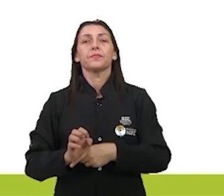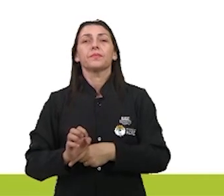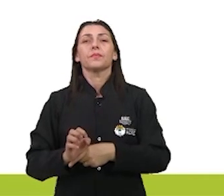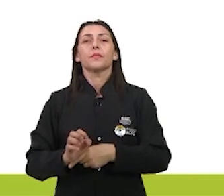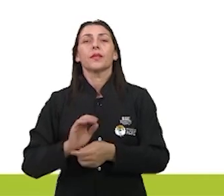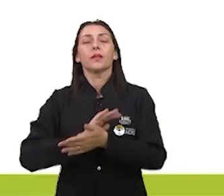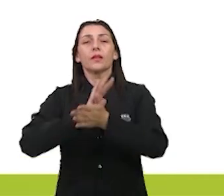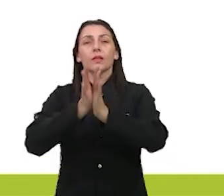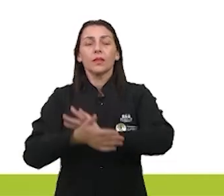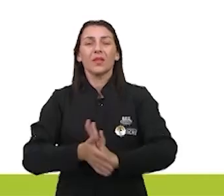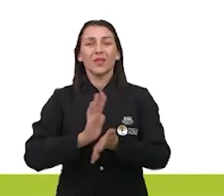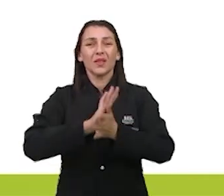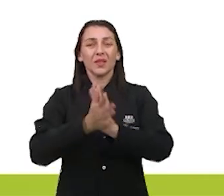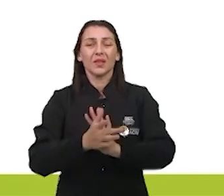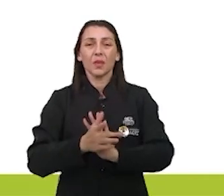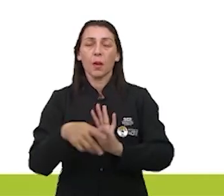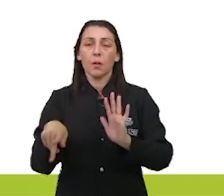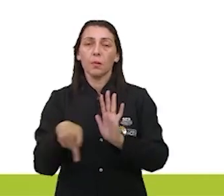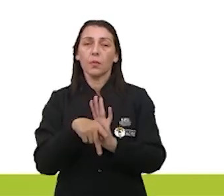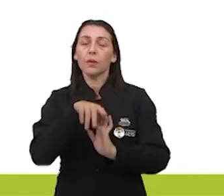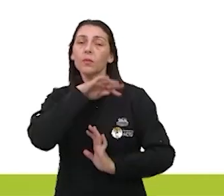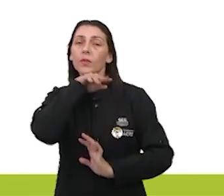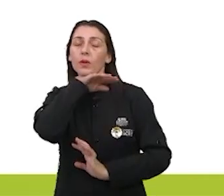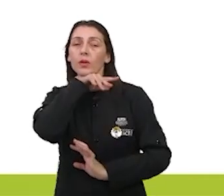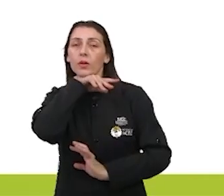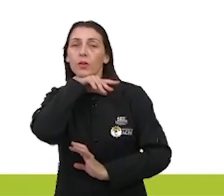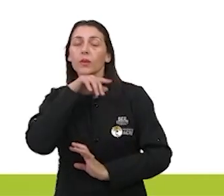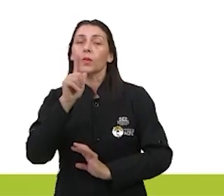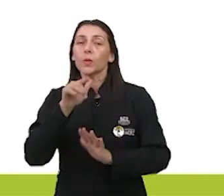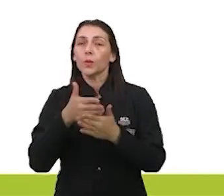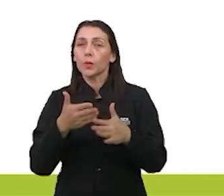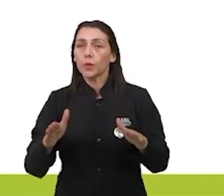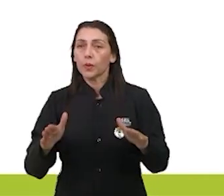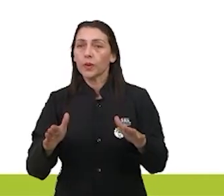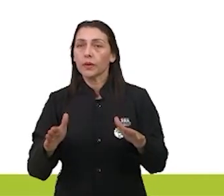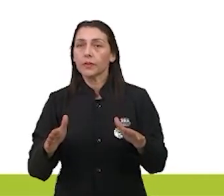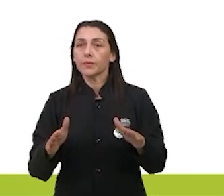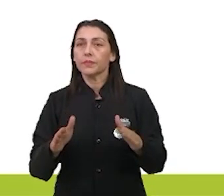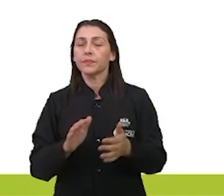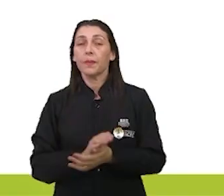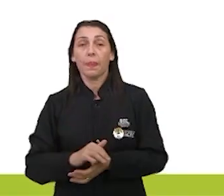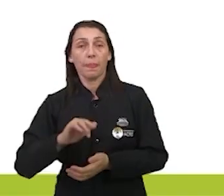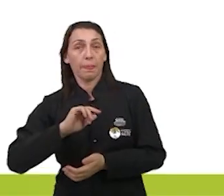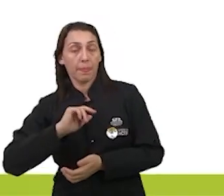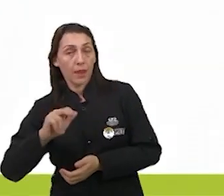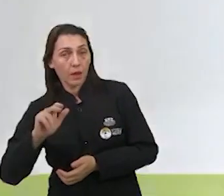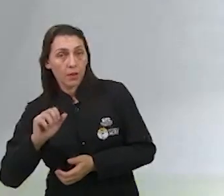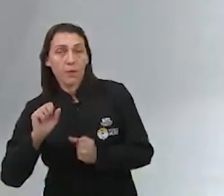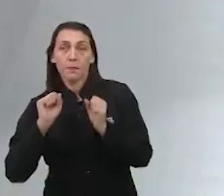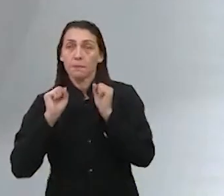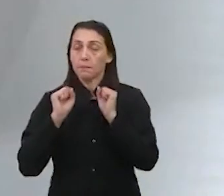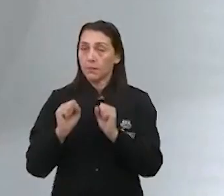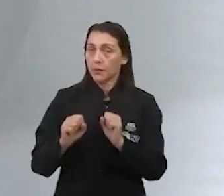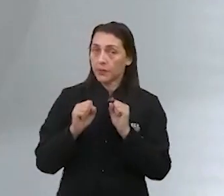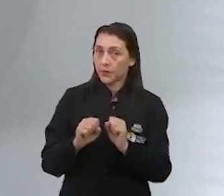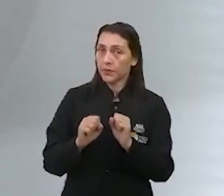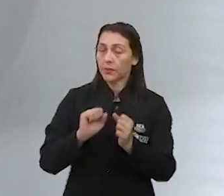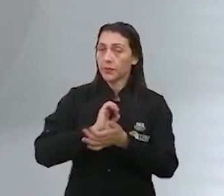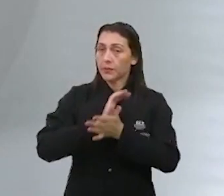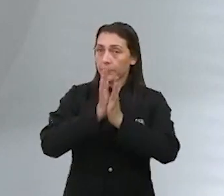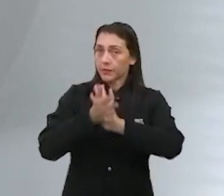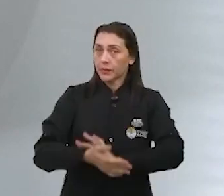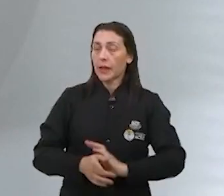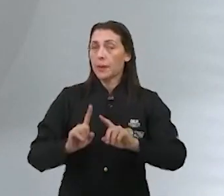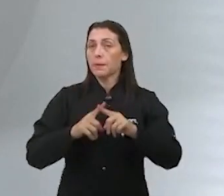extinção de organismos marinhos responsáveis pela produção de oxigênio. Tá, não é, pode até haver extinção desses